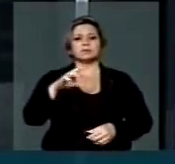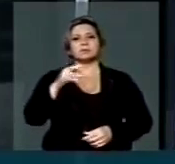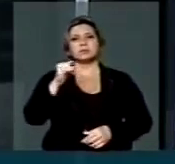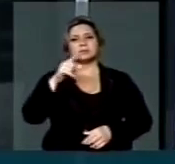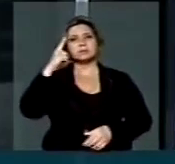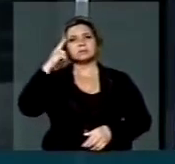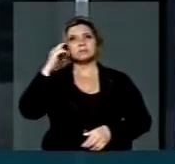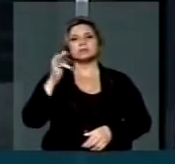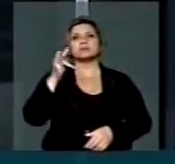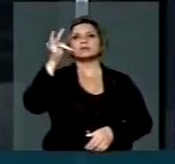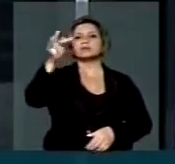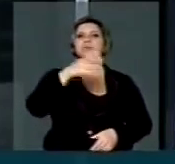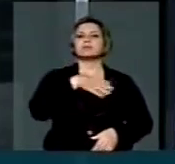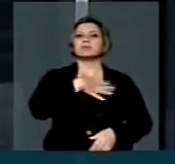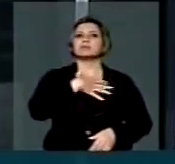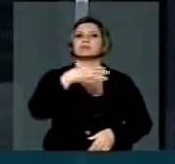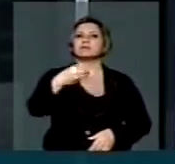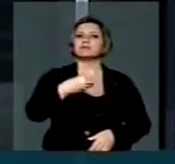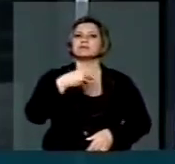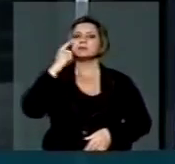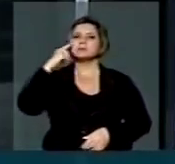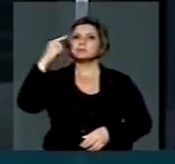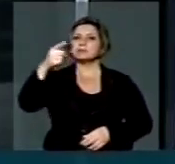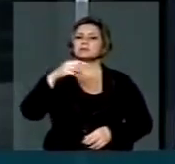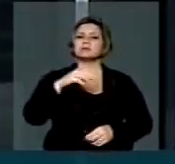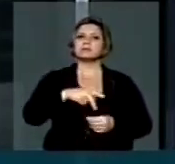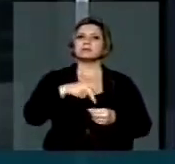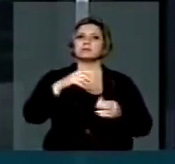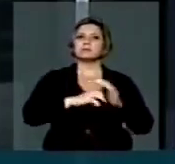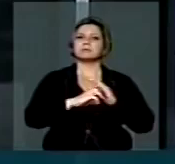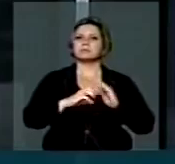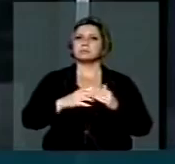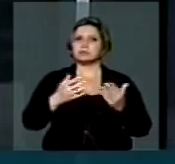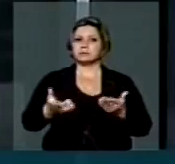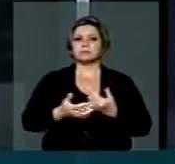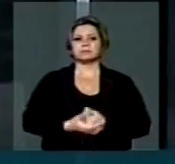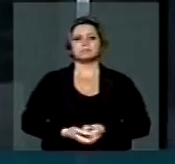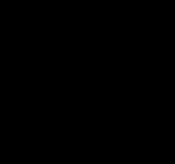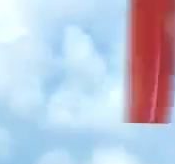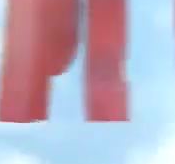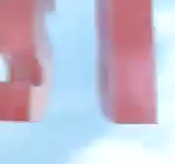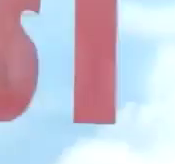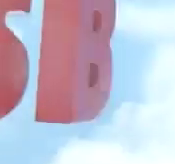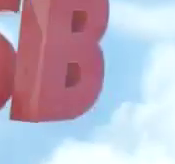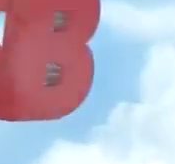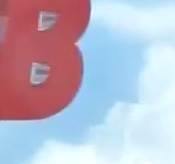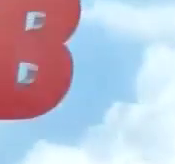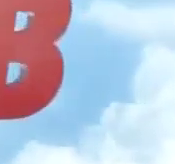Brasil, dos nossos filhos e da própria empresa. Com a palavra...